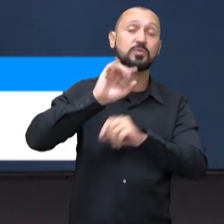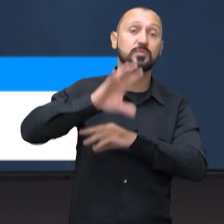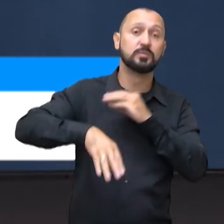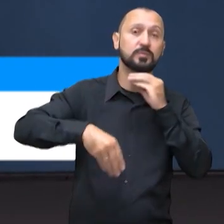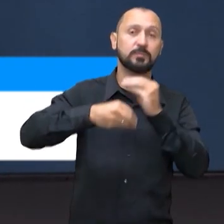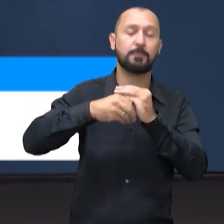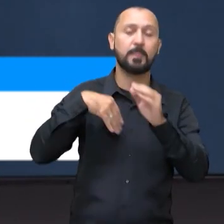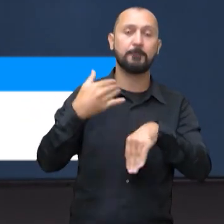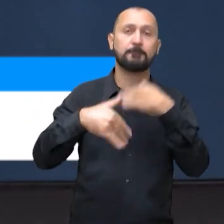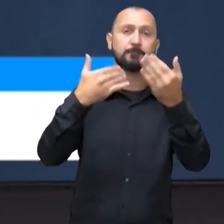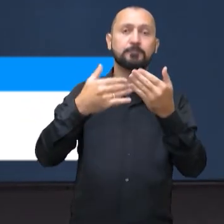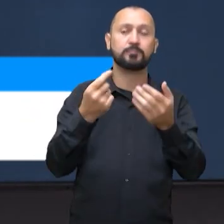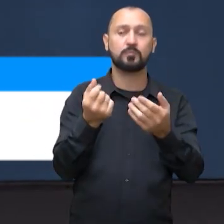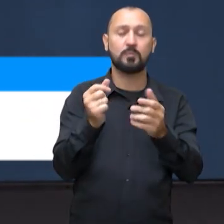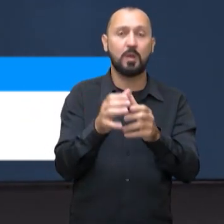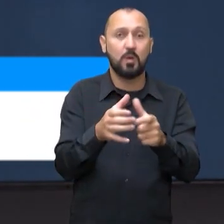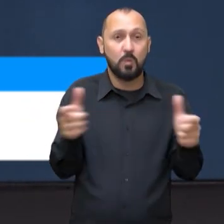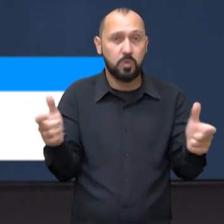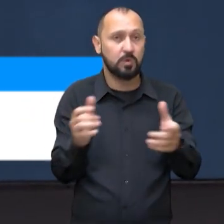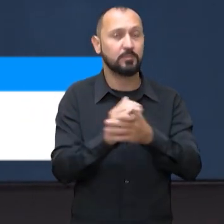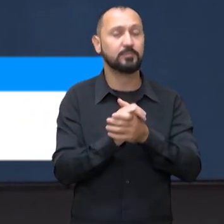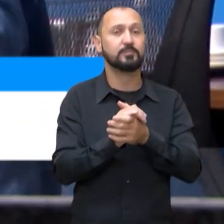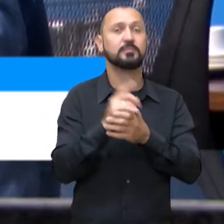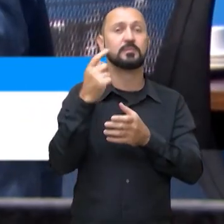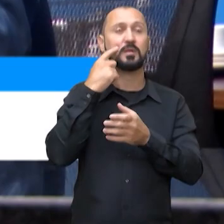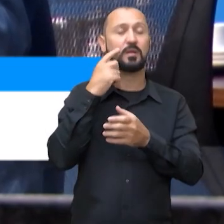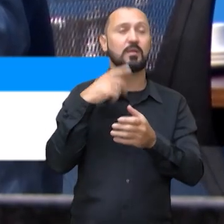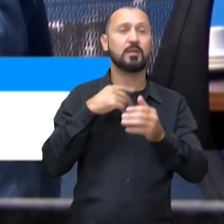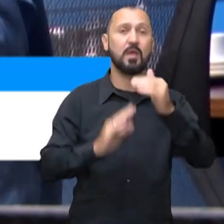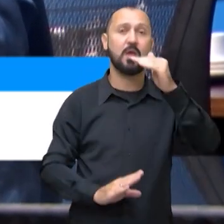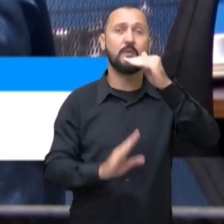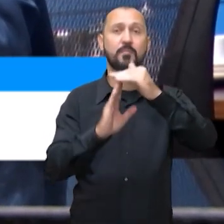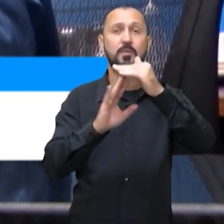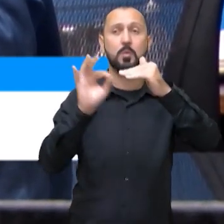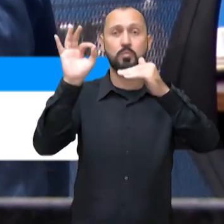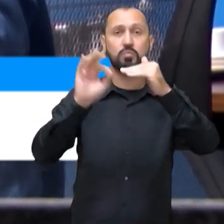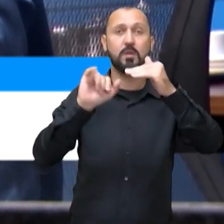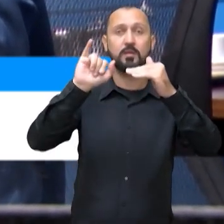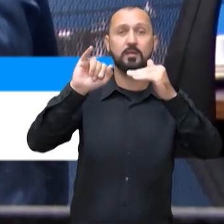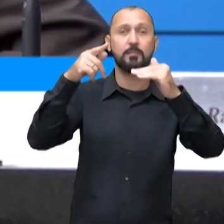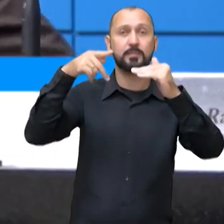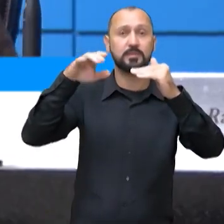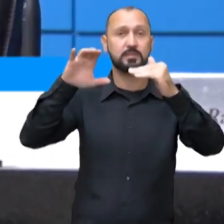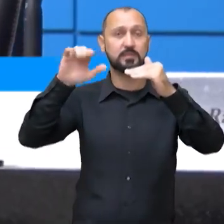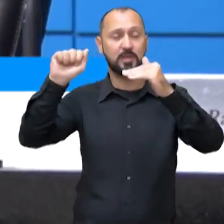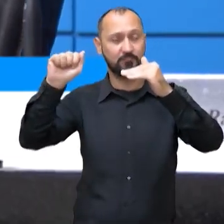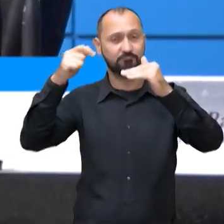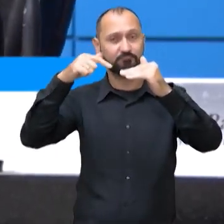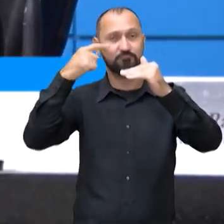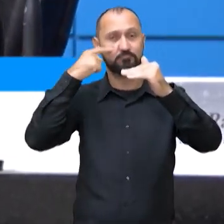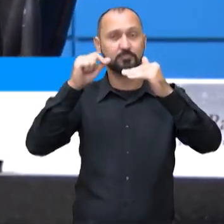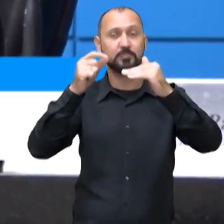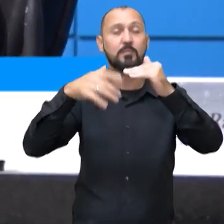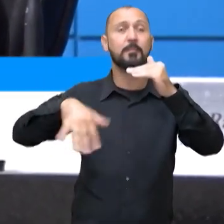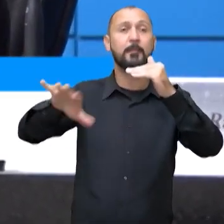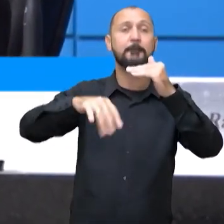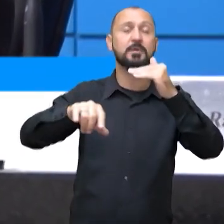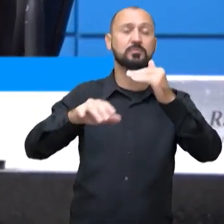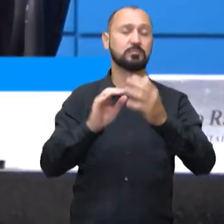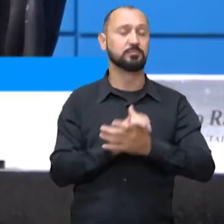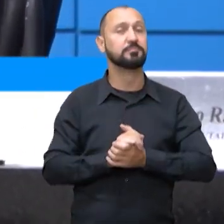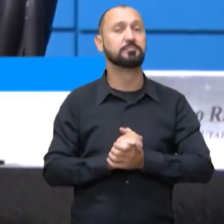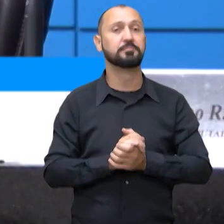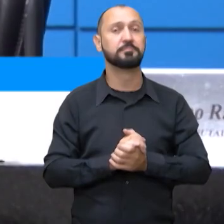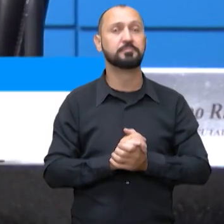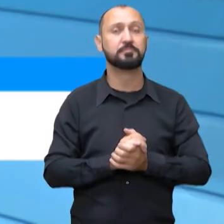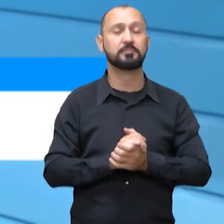de acréscimo do crescimento da receita corrente líquida, que exceda ao índice do IPCA, Índice Nacional de Preços ao